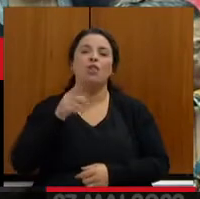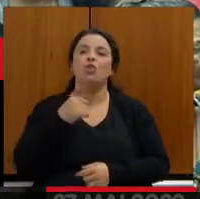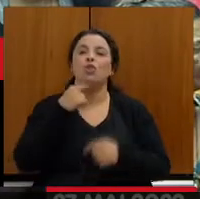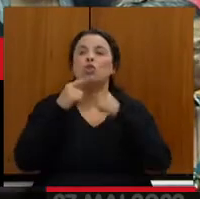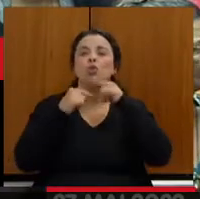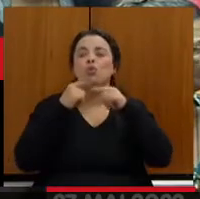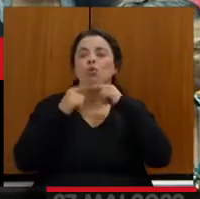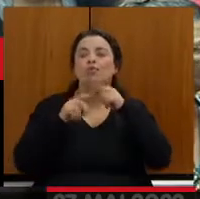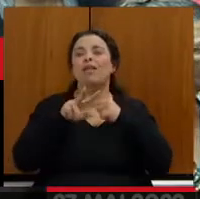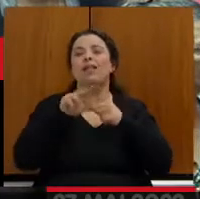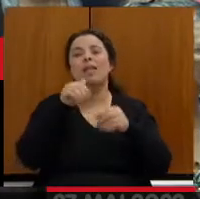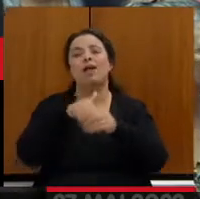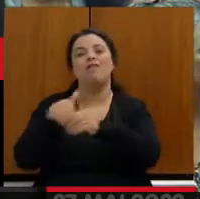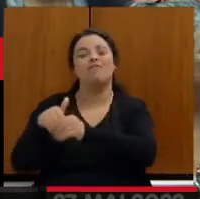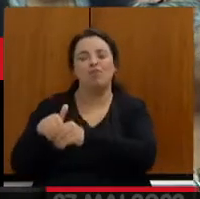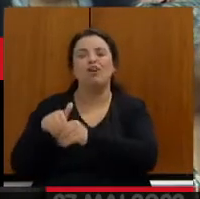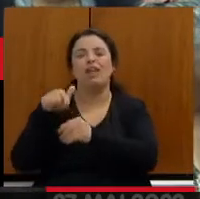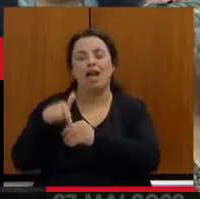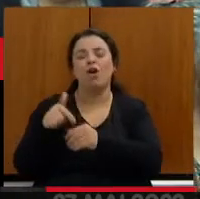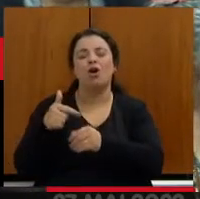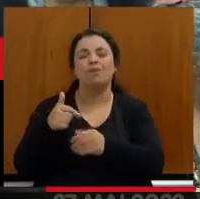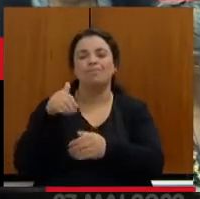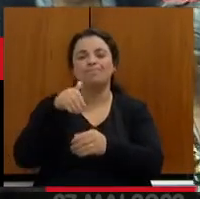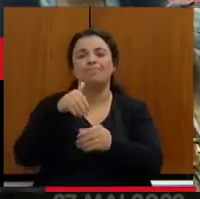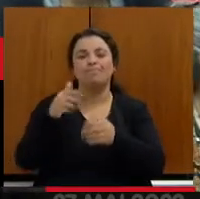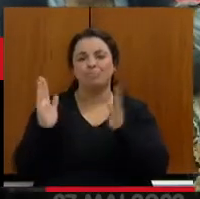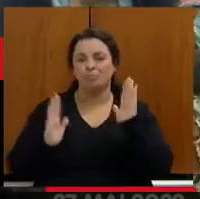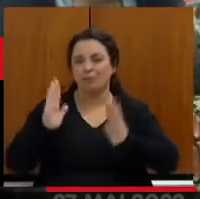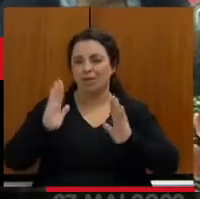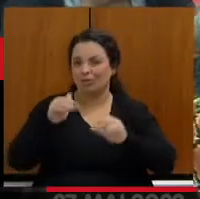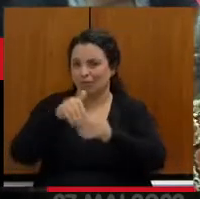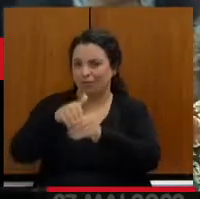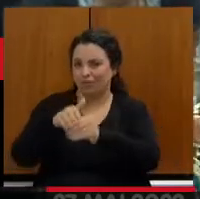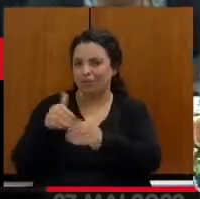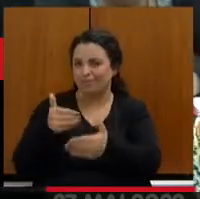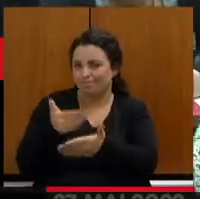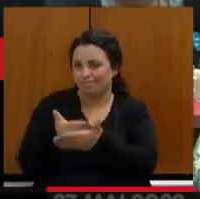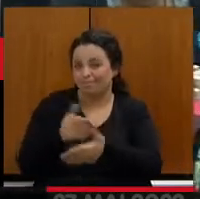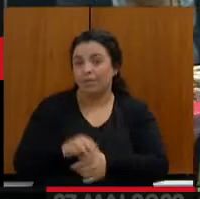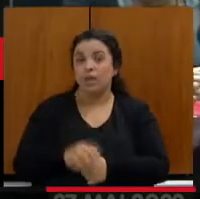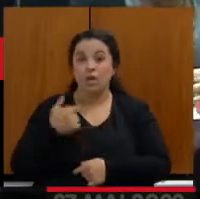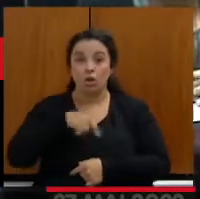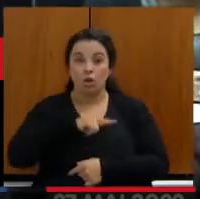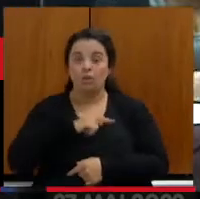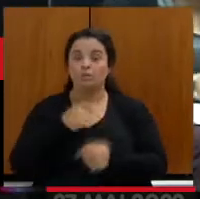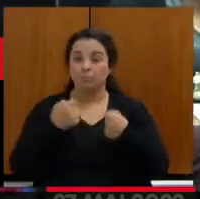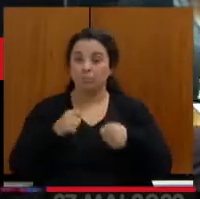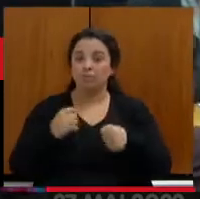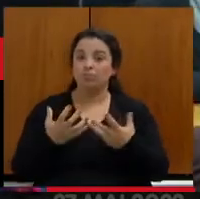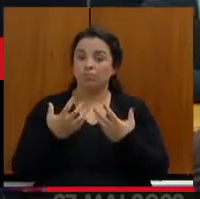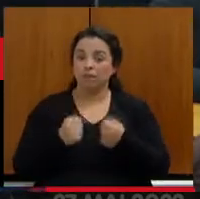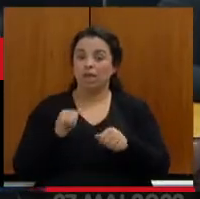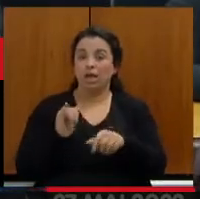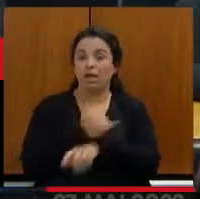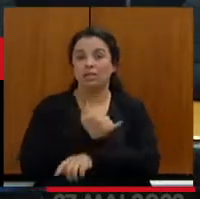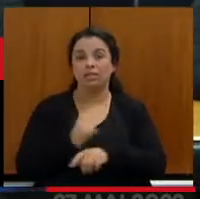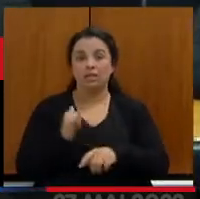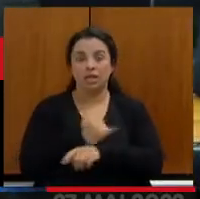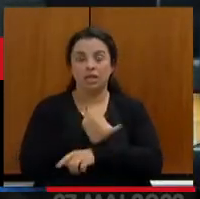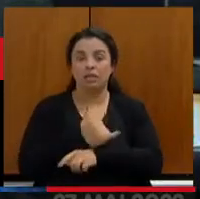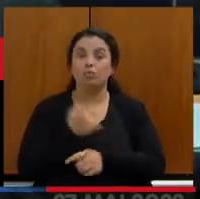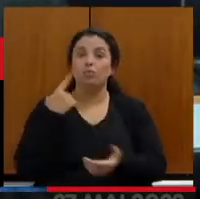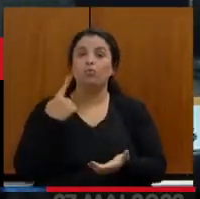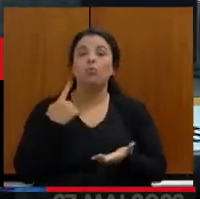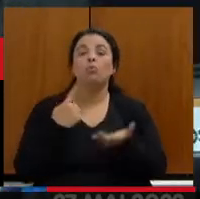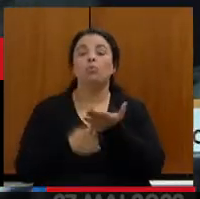nesse ano eleitoral e esta é uma estratégia que nós precisamos assumir todas nós aqui presentes o